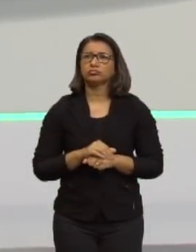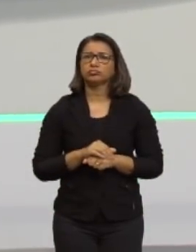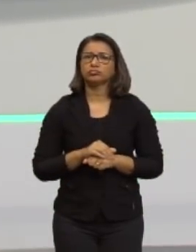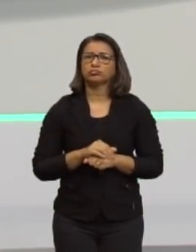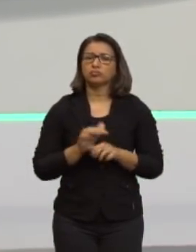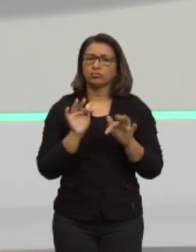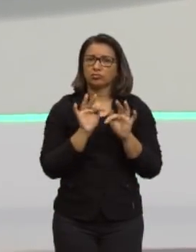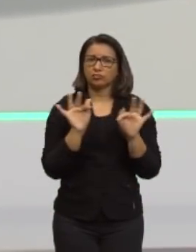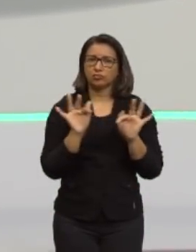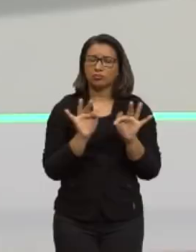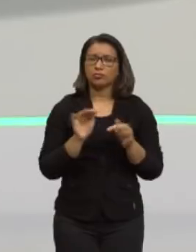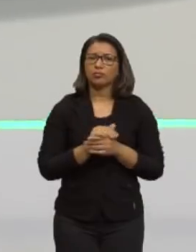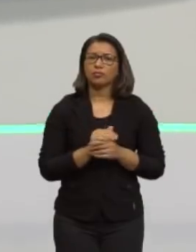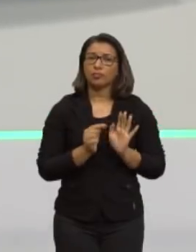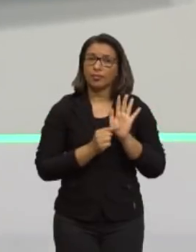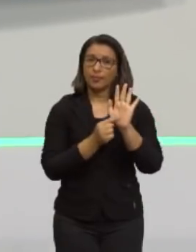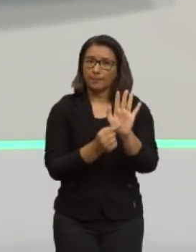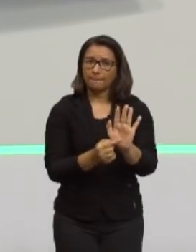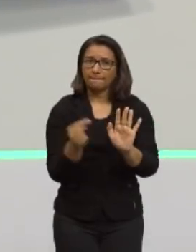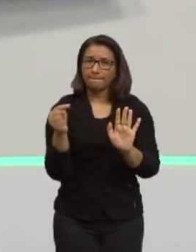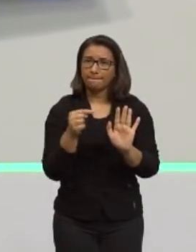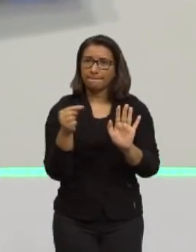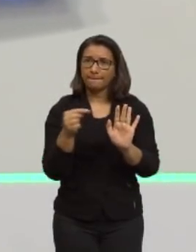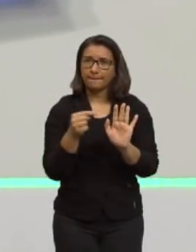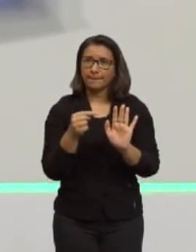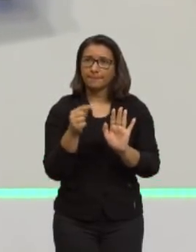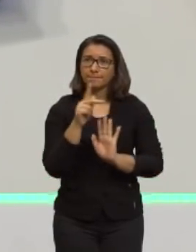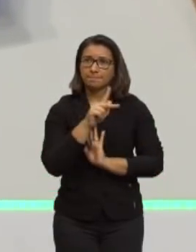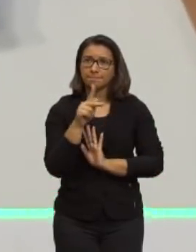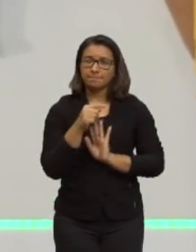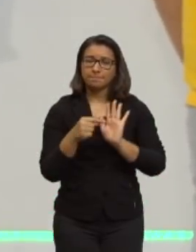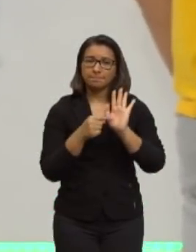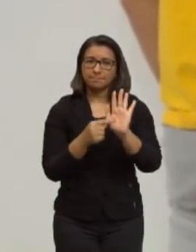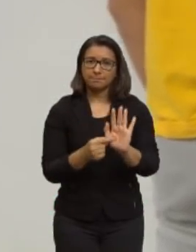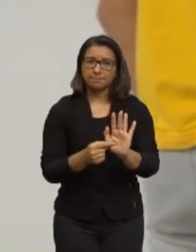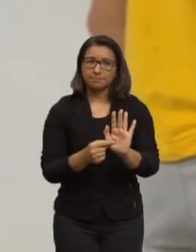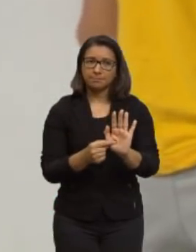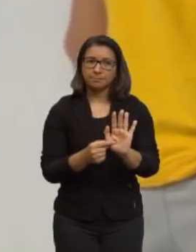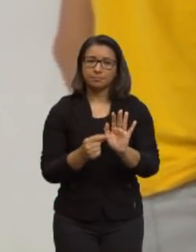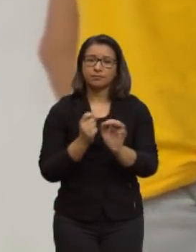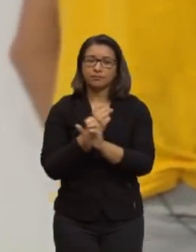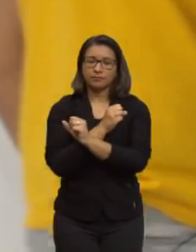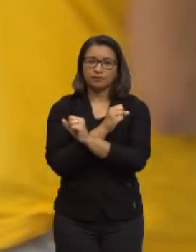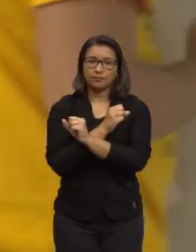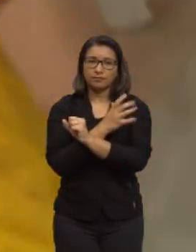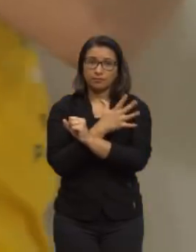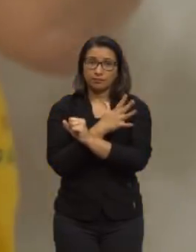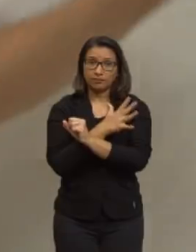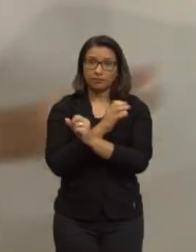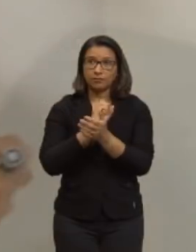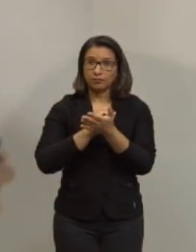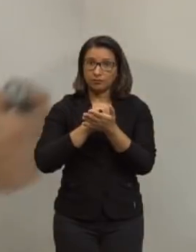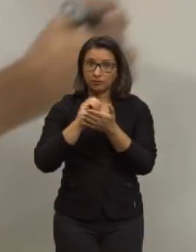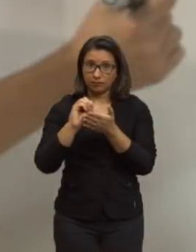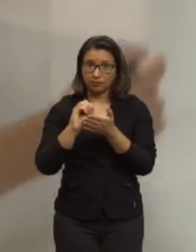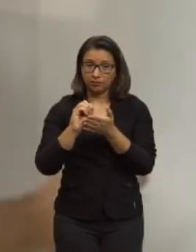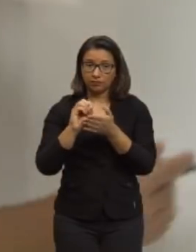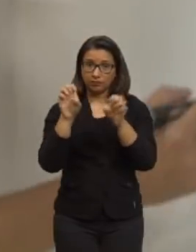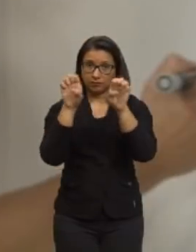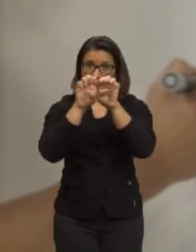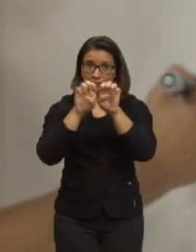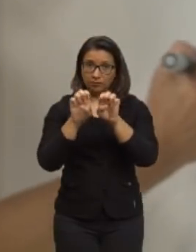vocês ainda não conhecem porque ele é um ácido orgânico e essa é a forma estrutural